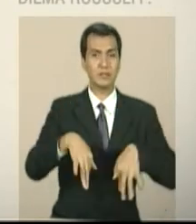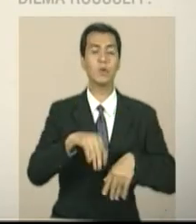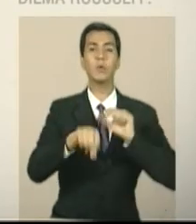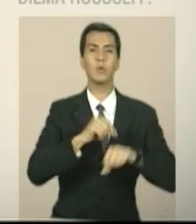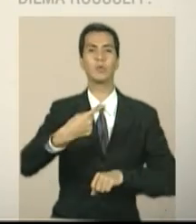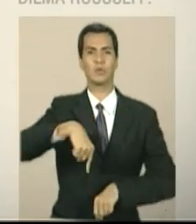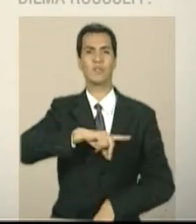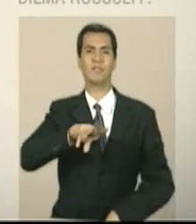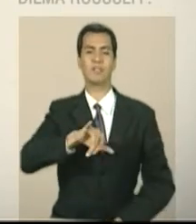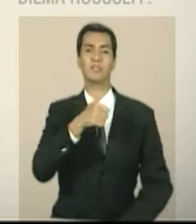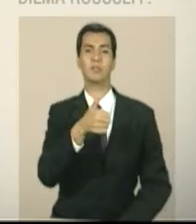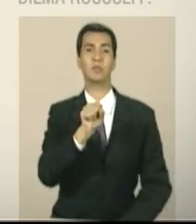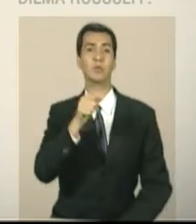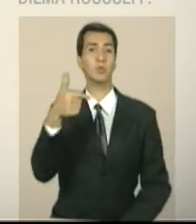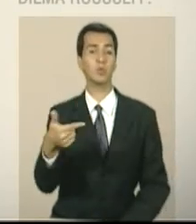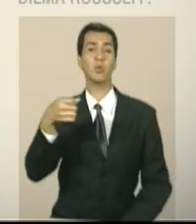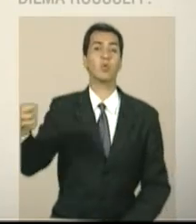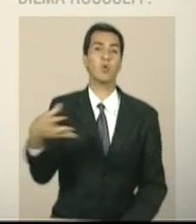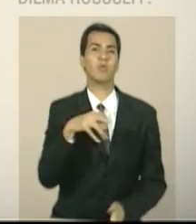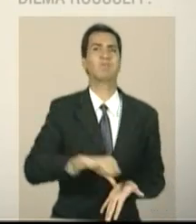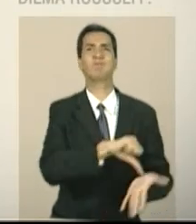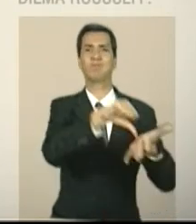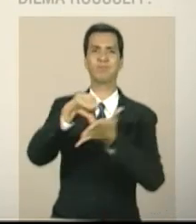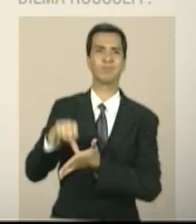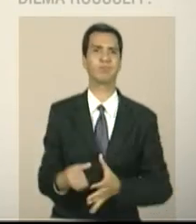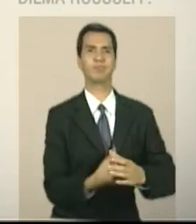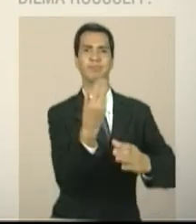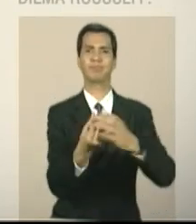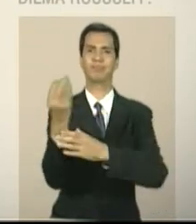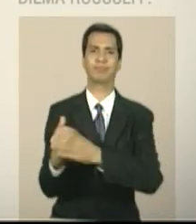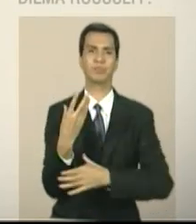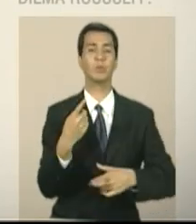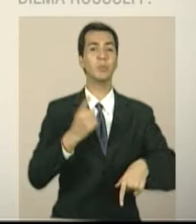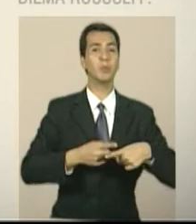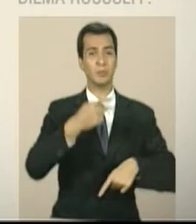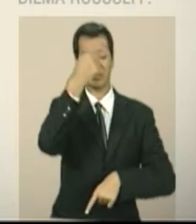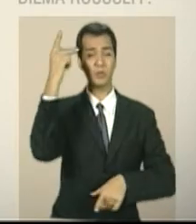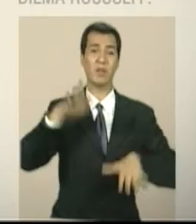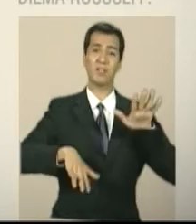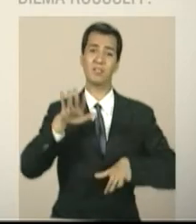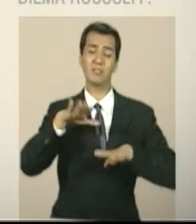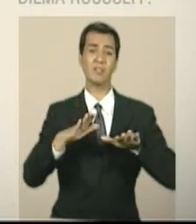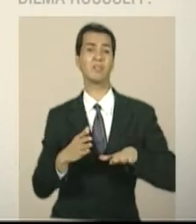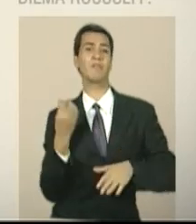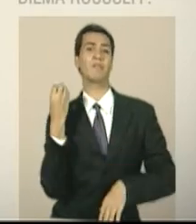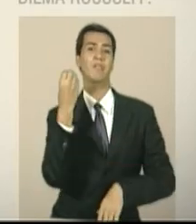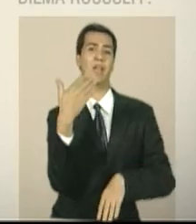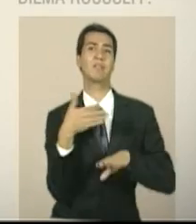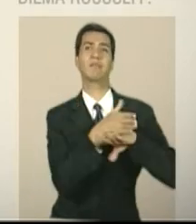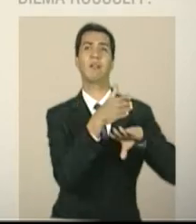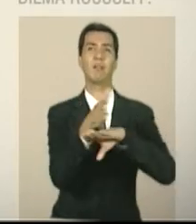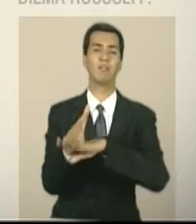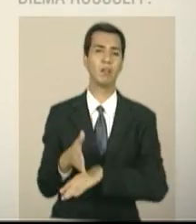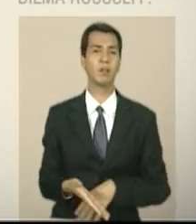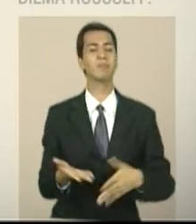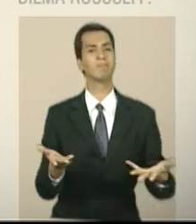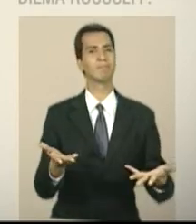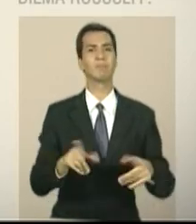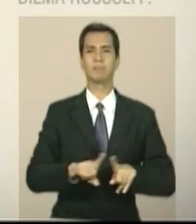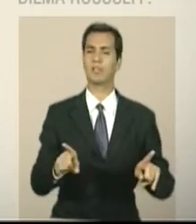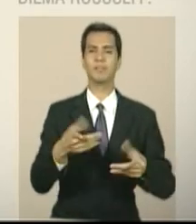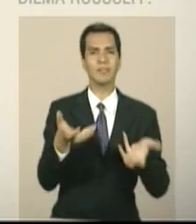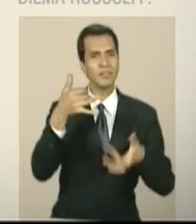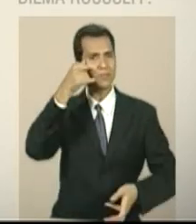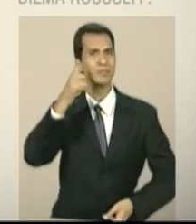o país queremos diminuir a necessidade das pessoas viajarem para tratar de serviços da Previdência não sei se